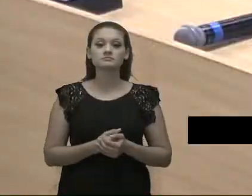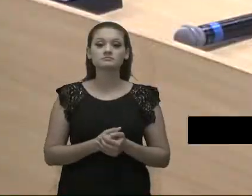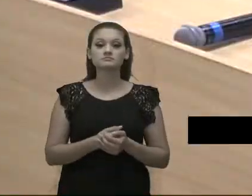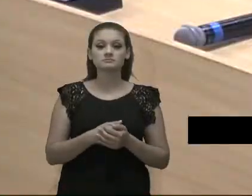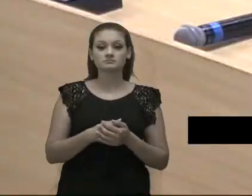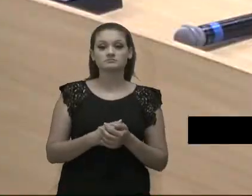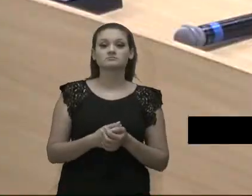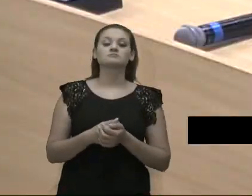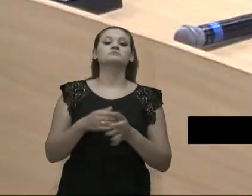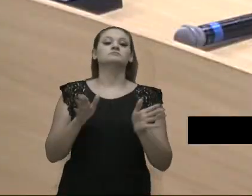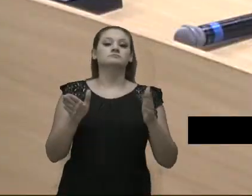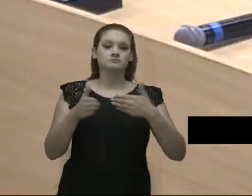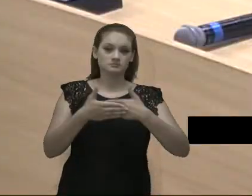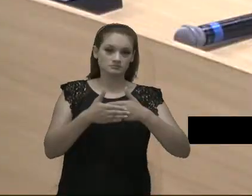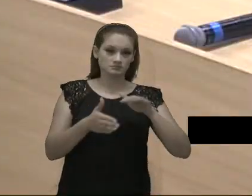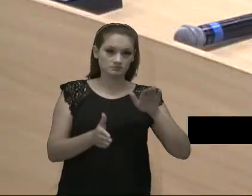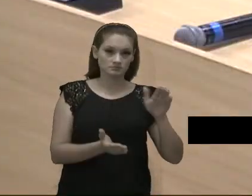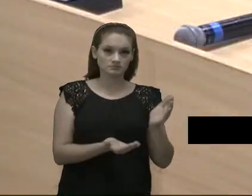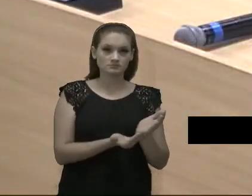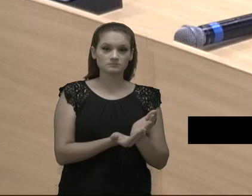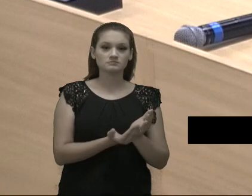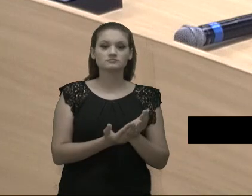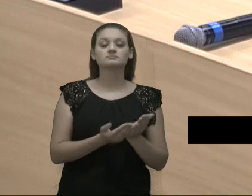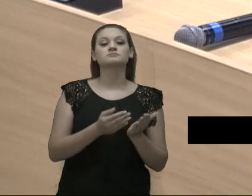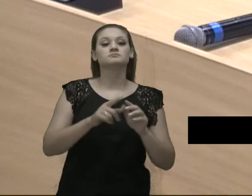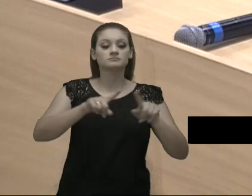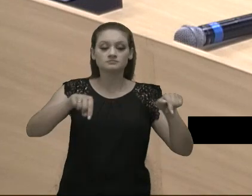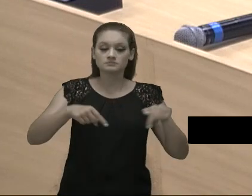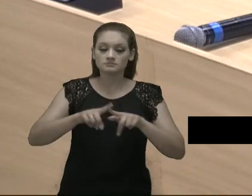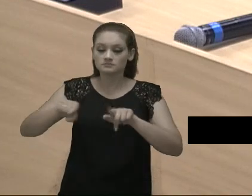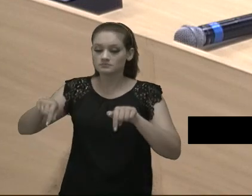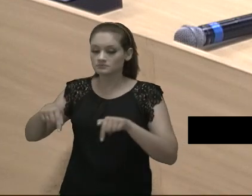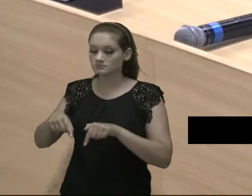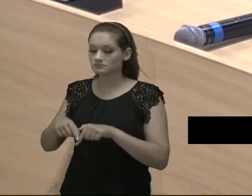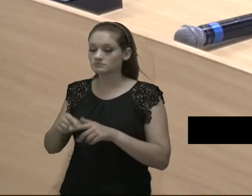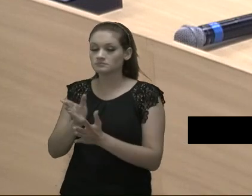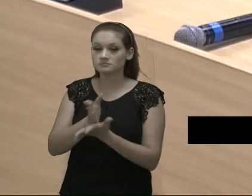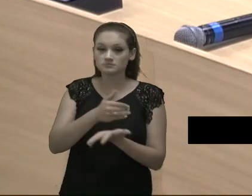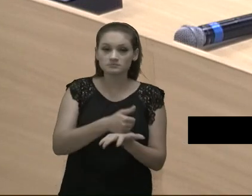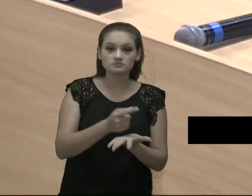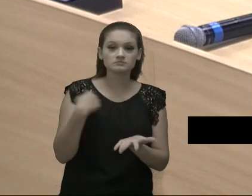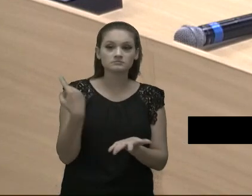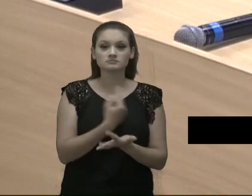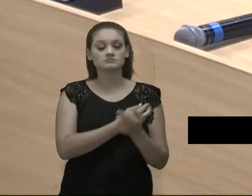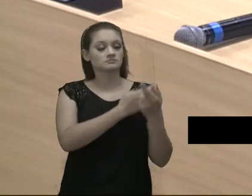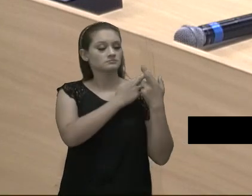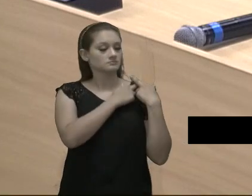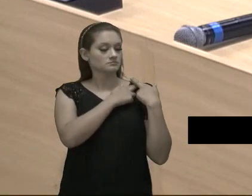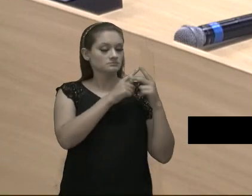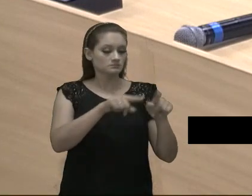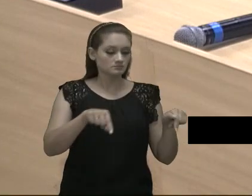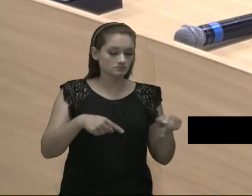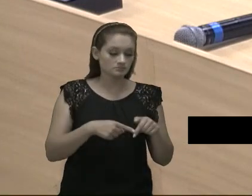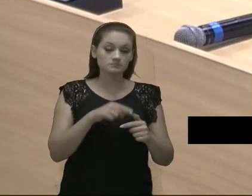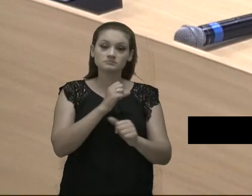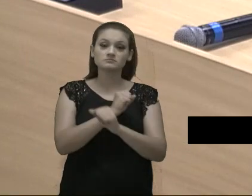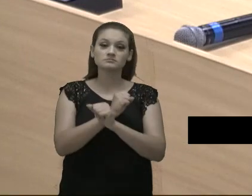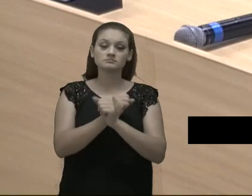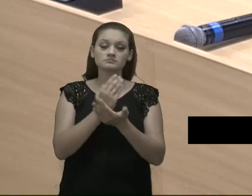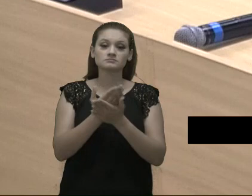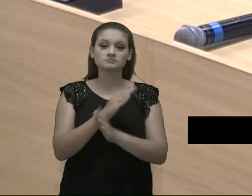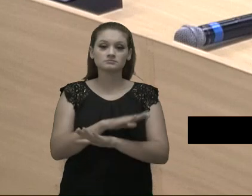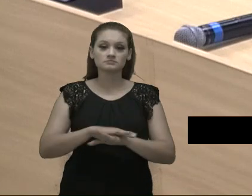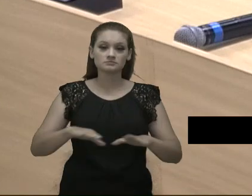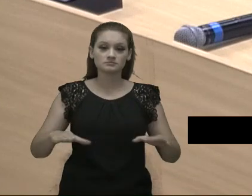provas vieram em malotes e foi entregue em cada sala. E a gente que ficou responsável pela sala, esperou o término da